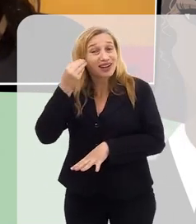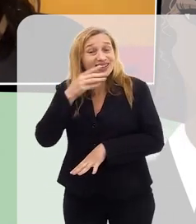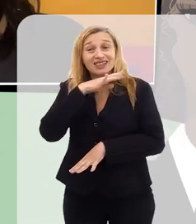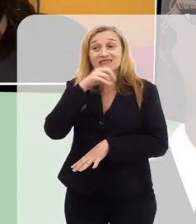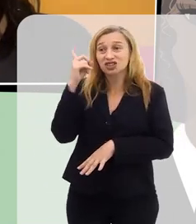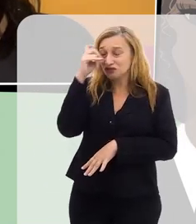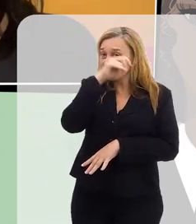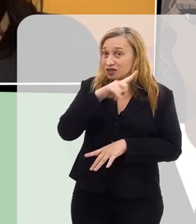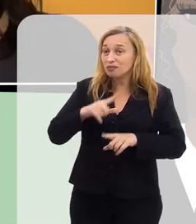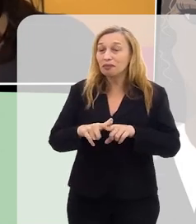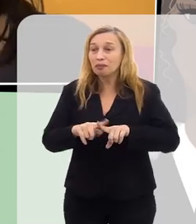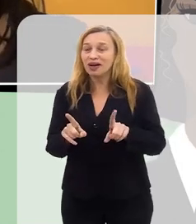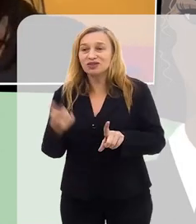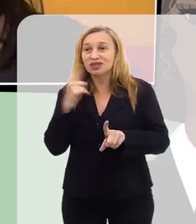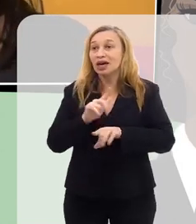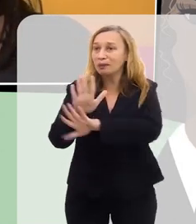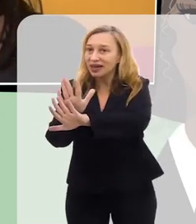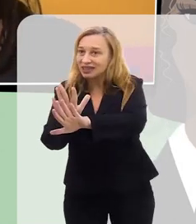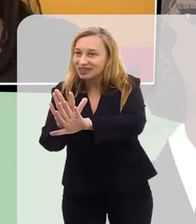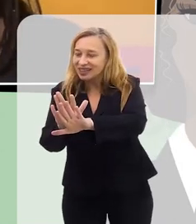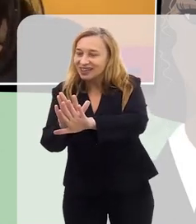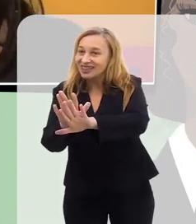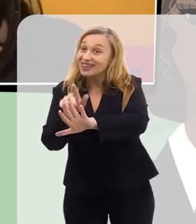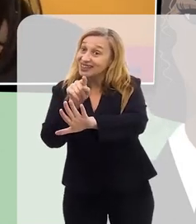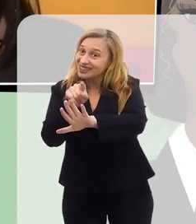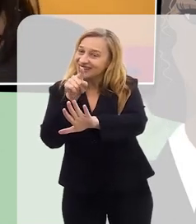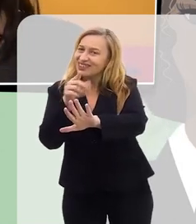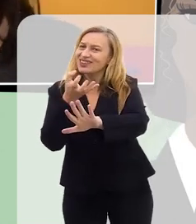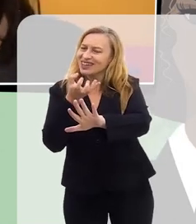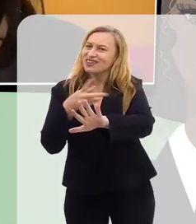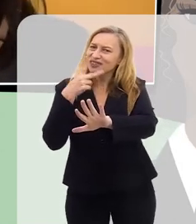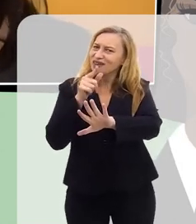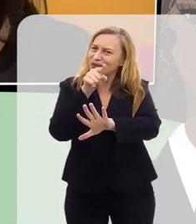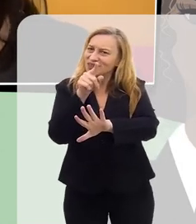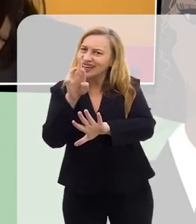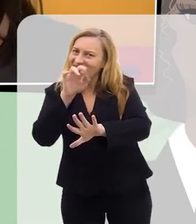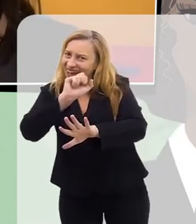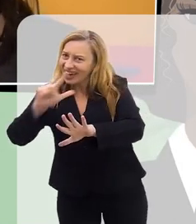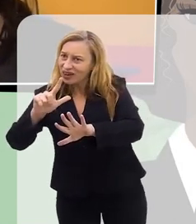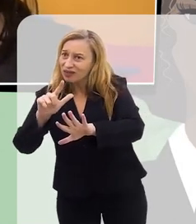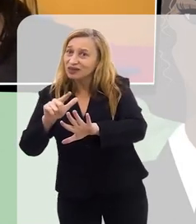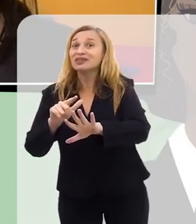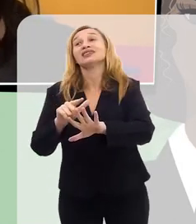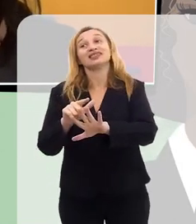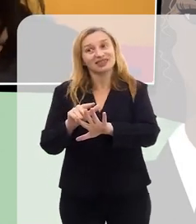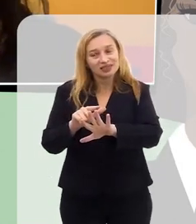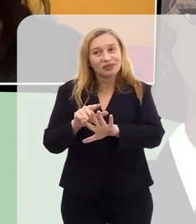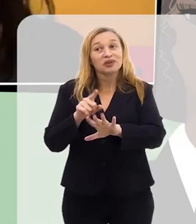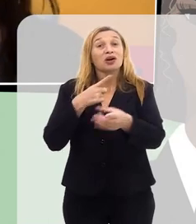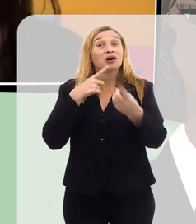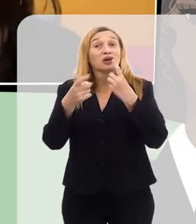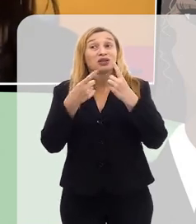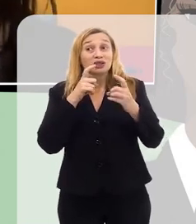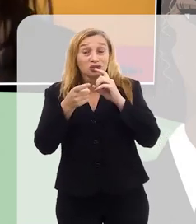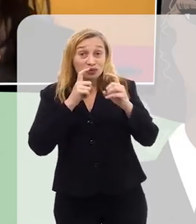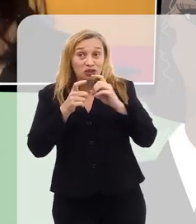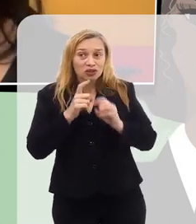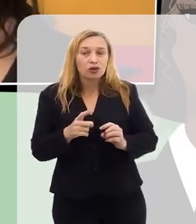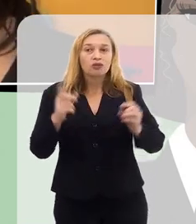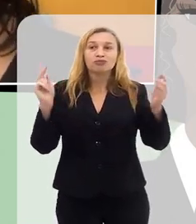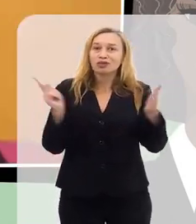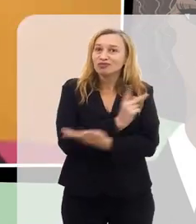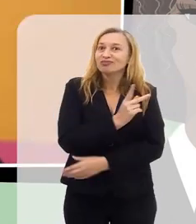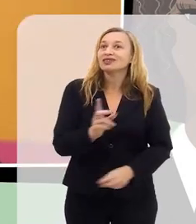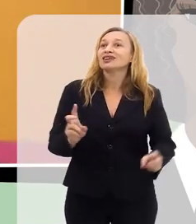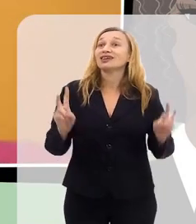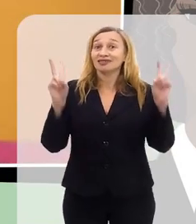difícil. Era justamente isso que eu ia questionar para você, Raquel, porque A gente está debatendo acerca de